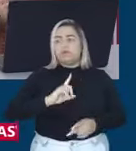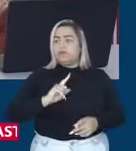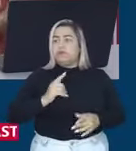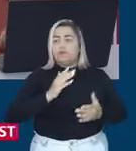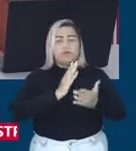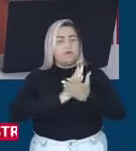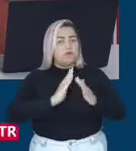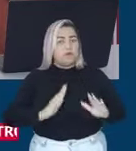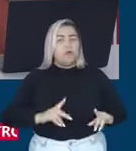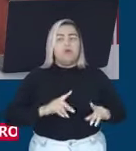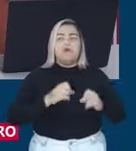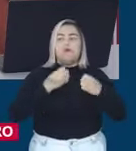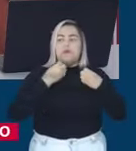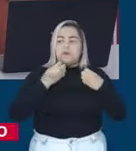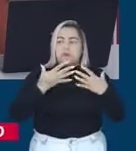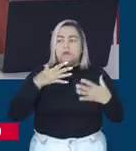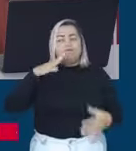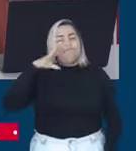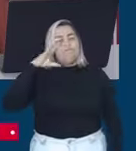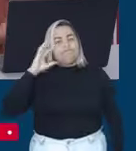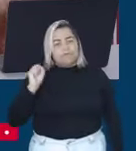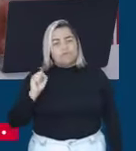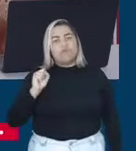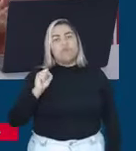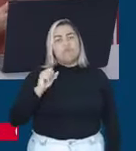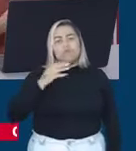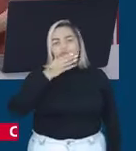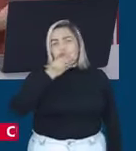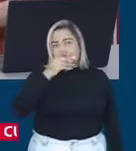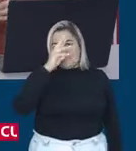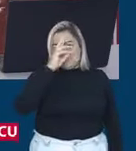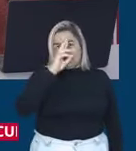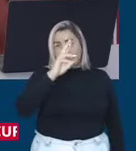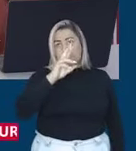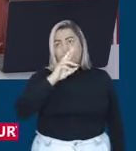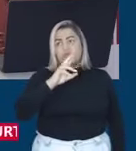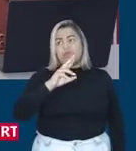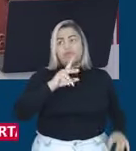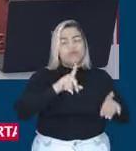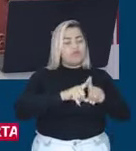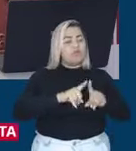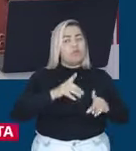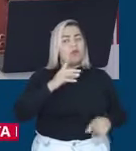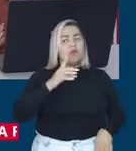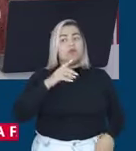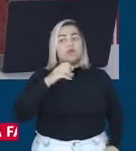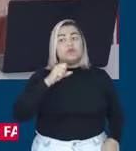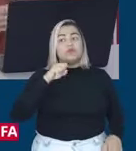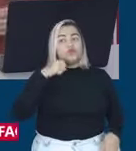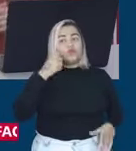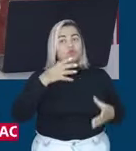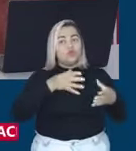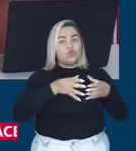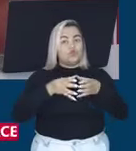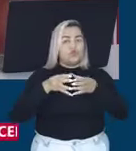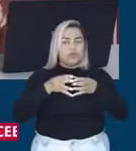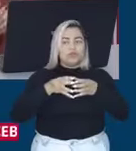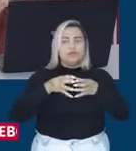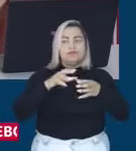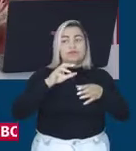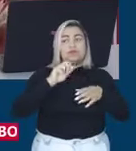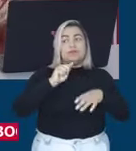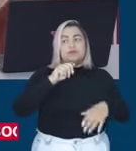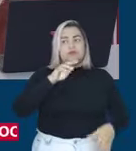e é muito bom ouvir o senhor falando aqui, falando do aumento dessa frente parlamentar antirracista. A gente sabe que ela